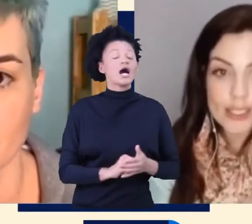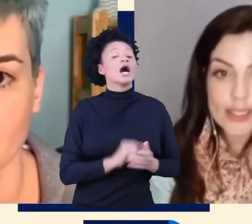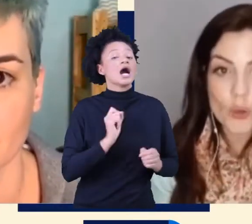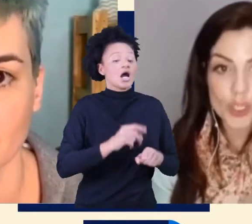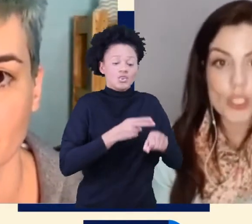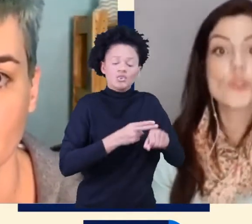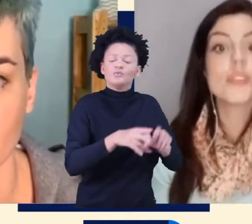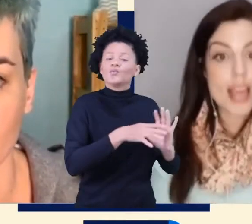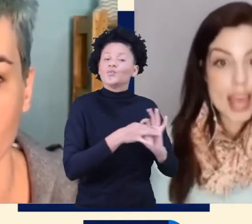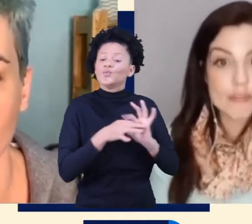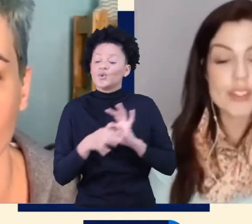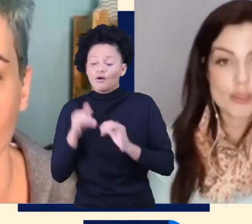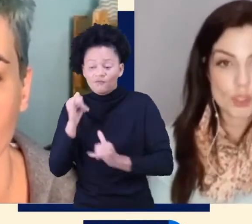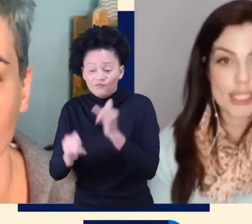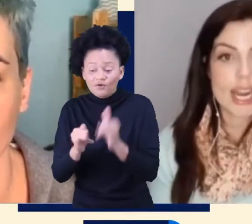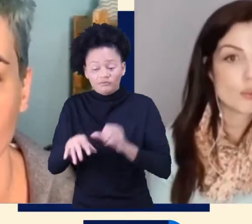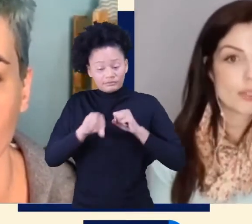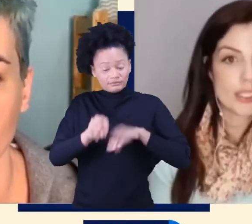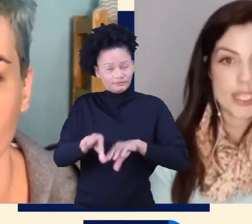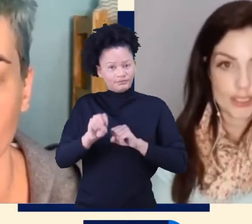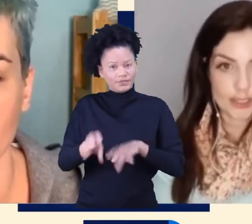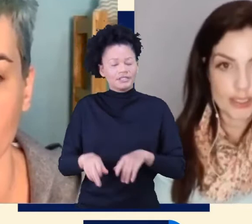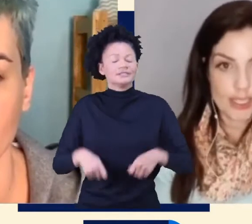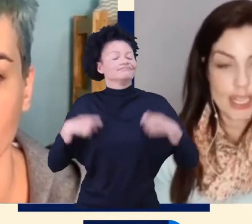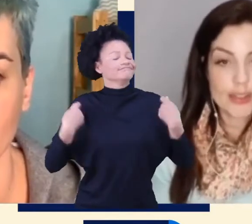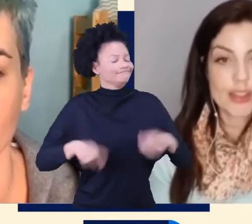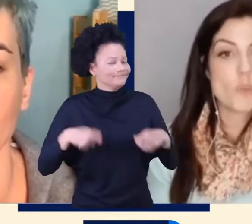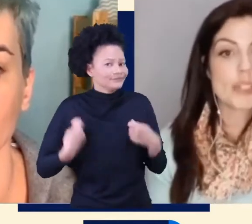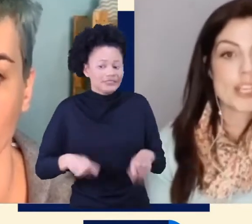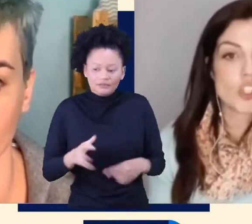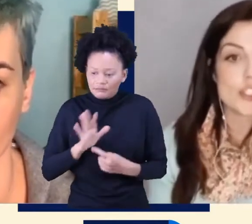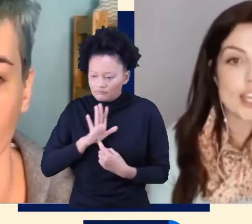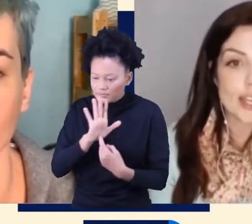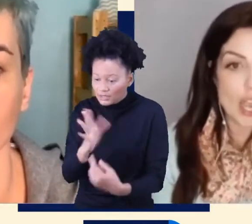e educação. E isso deve ser mostrado para a criança.